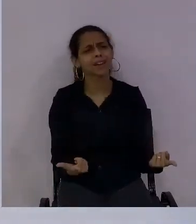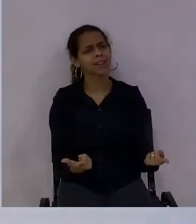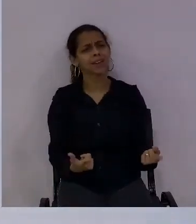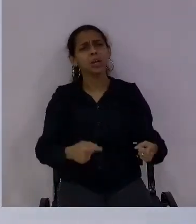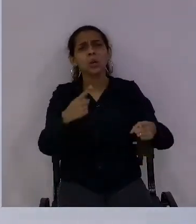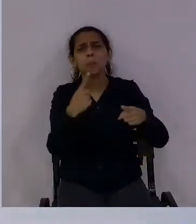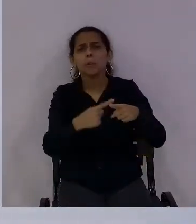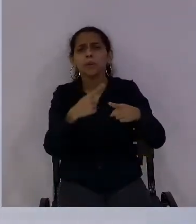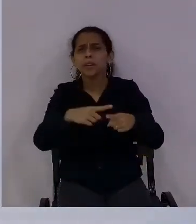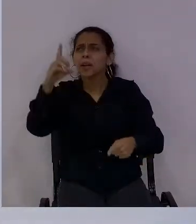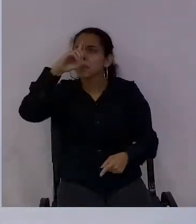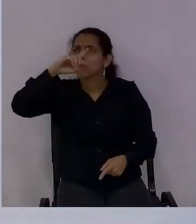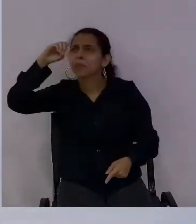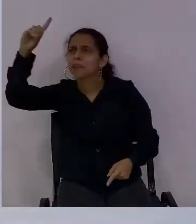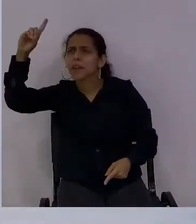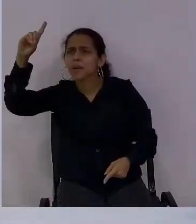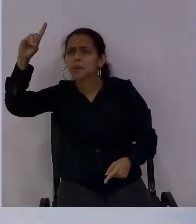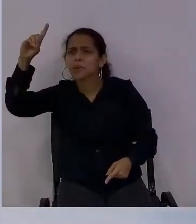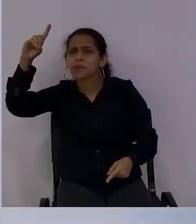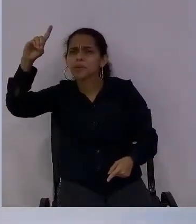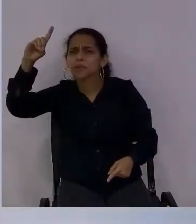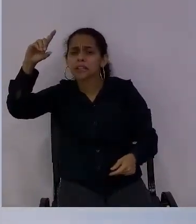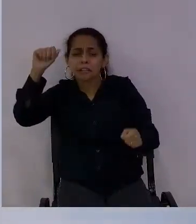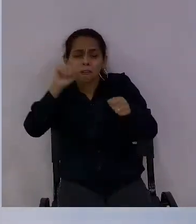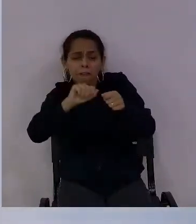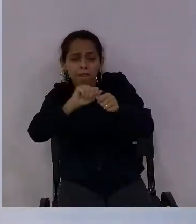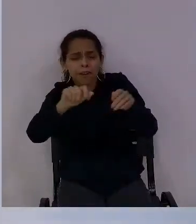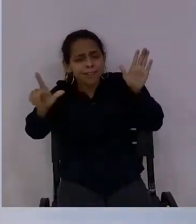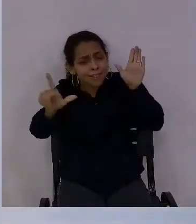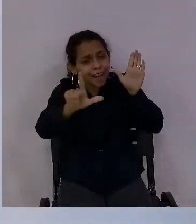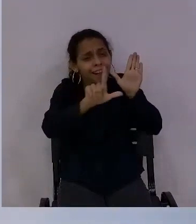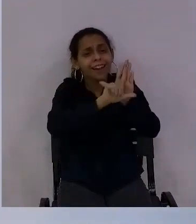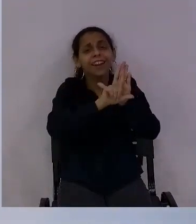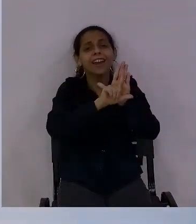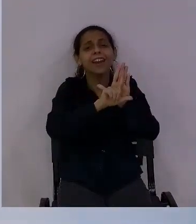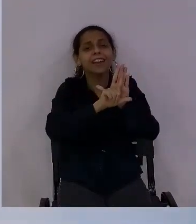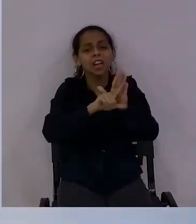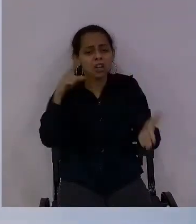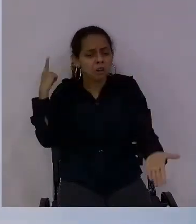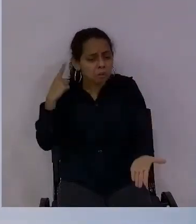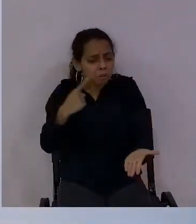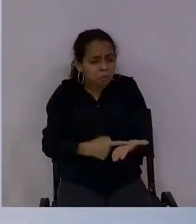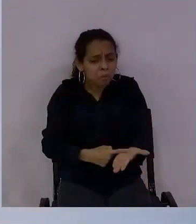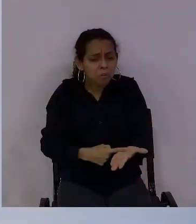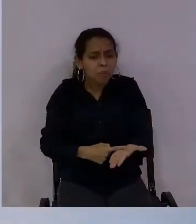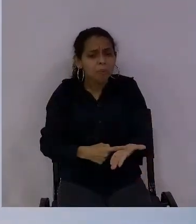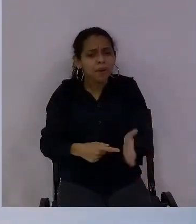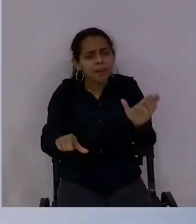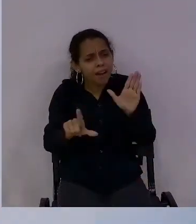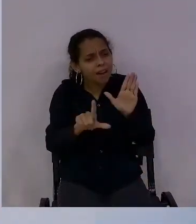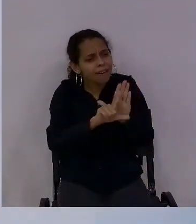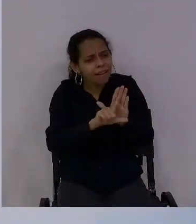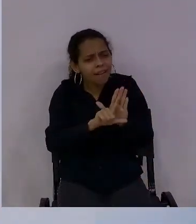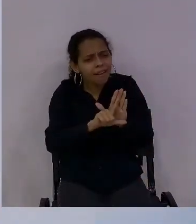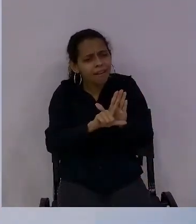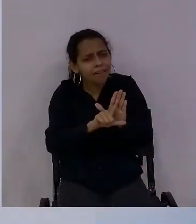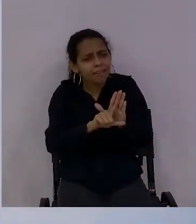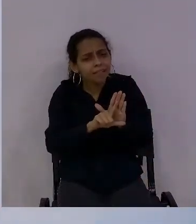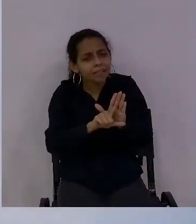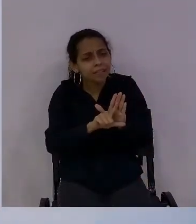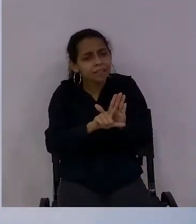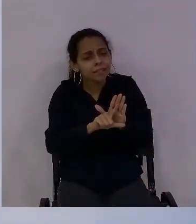se submete à lei para cumprir aquilo que eu e você não damos conta de cumprir.